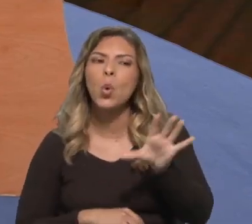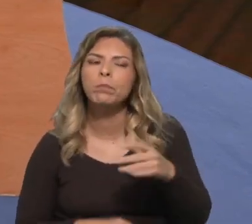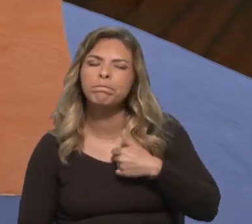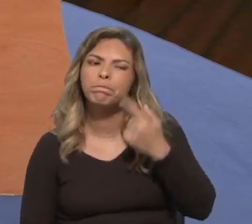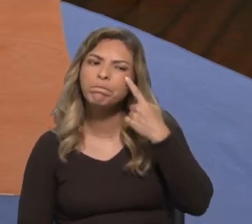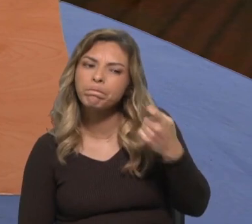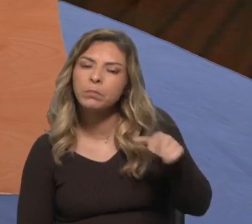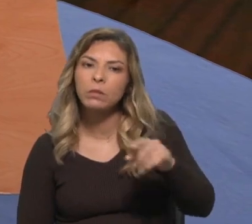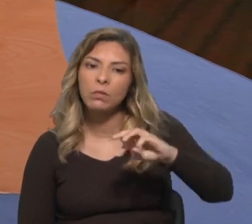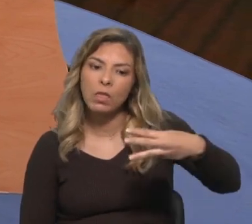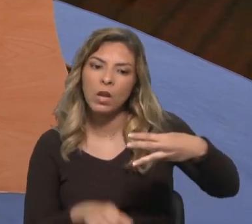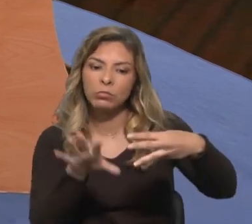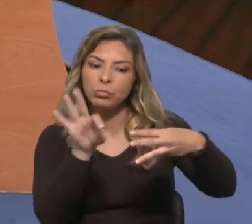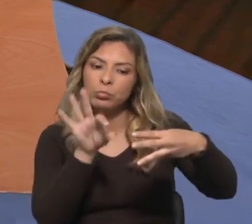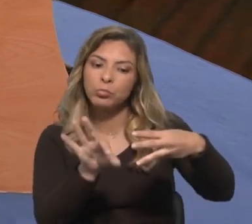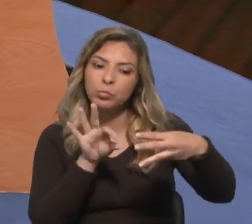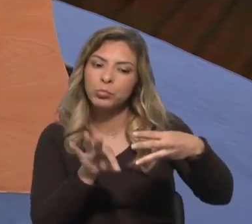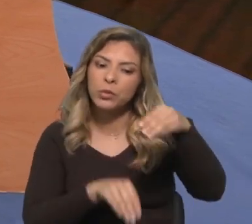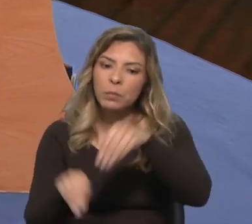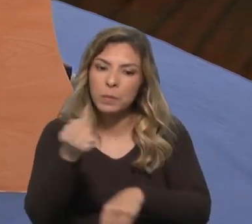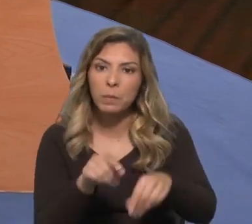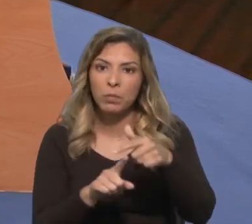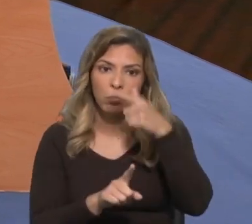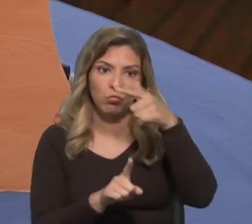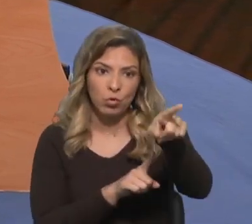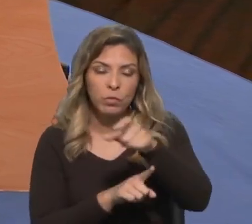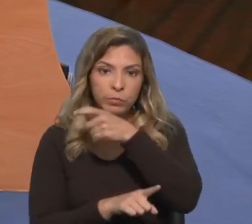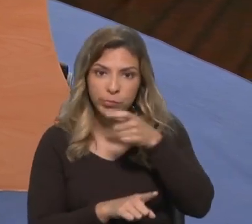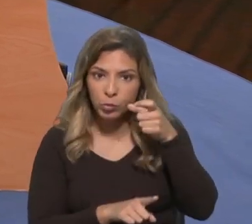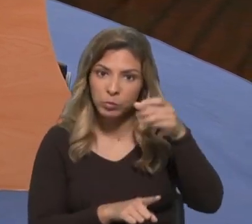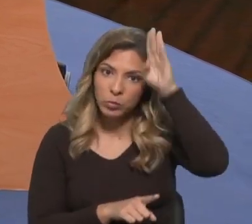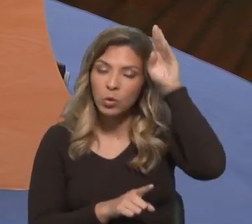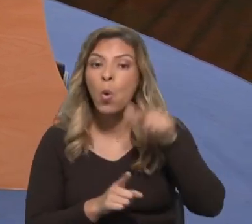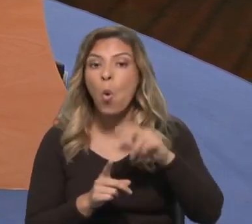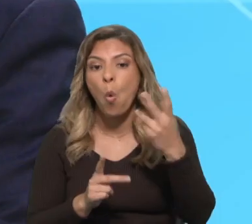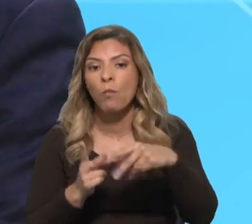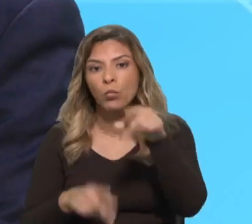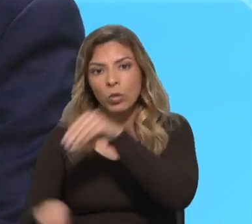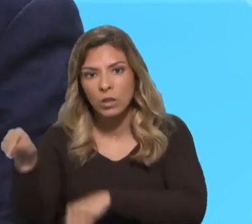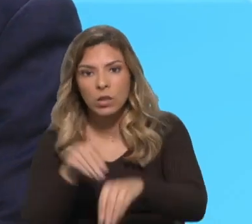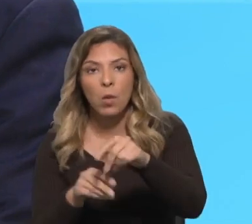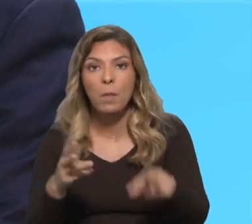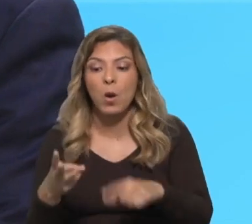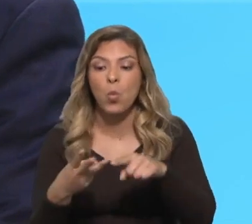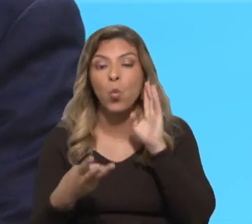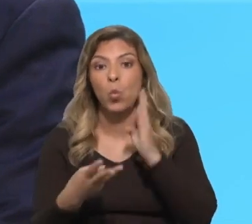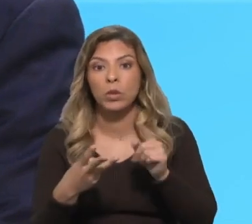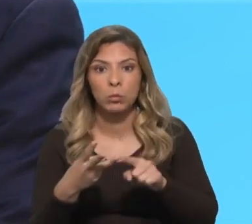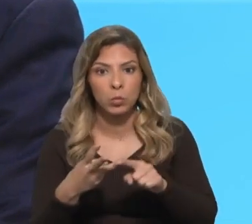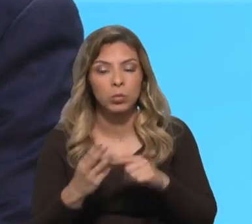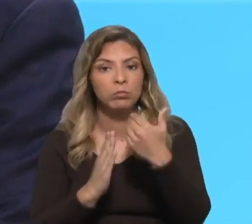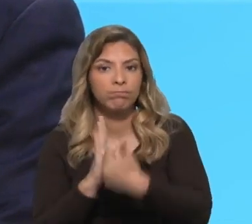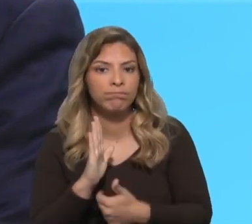formas de eleição do Papa: aclamação, por compromisso ou por votação, sendo que o último documento